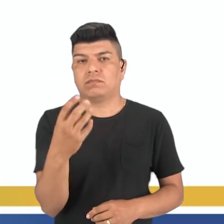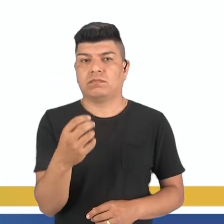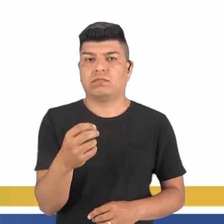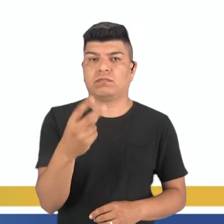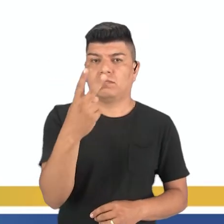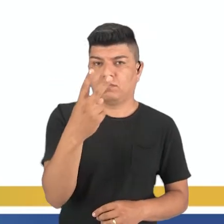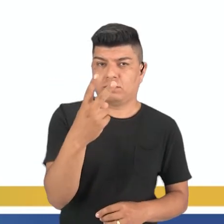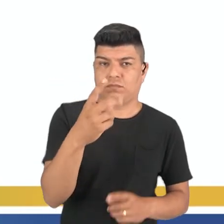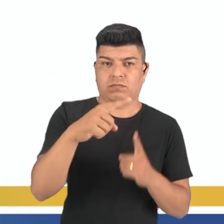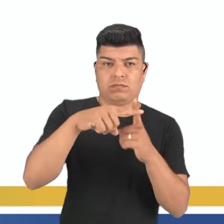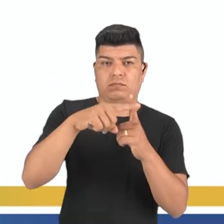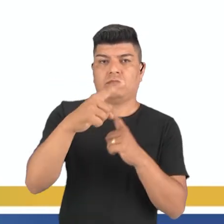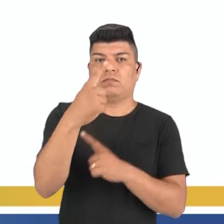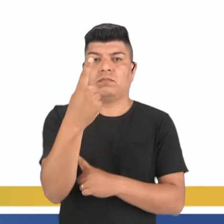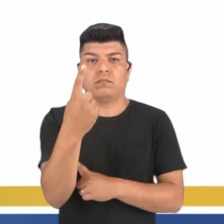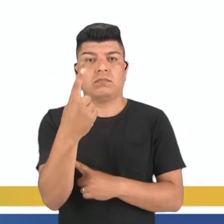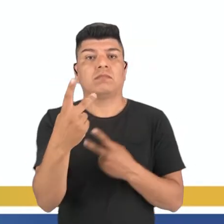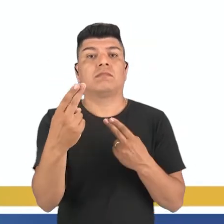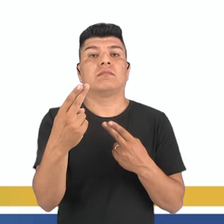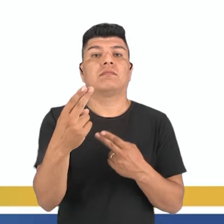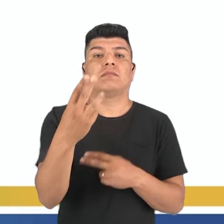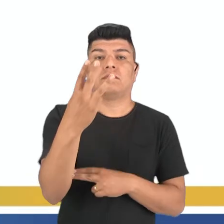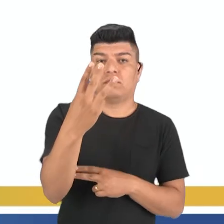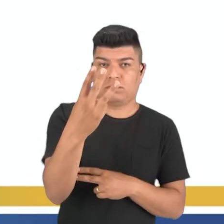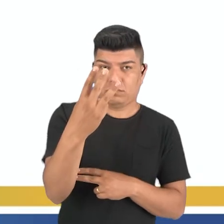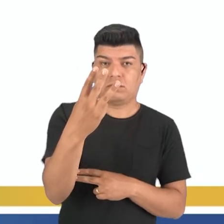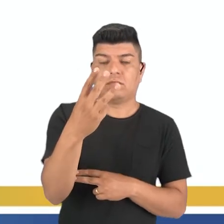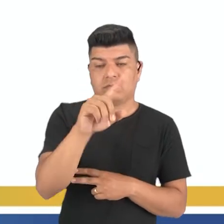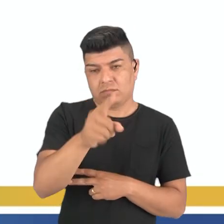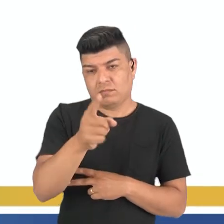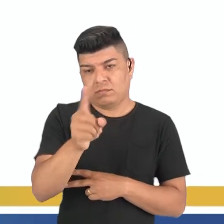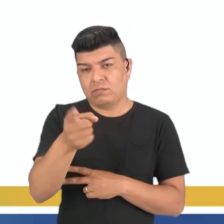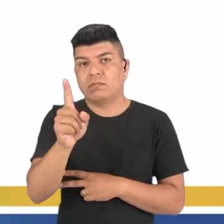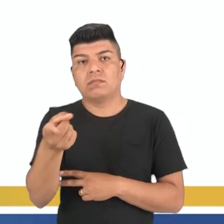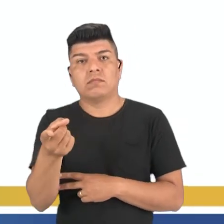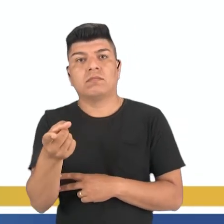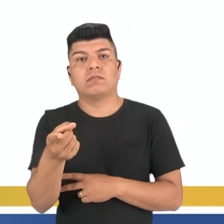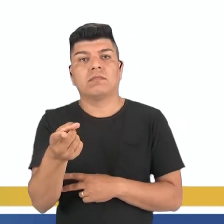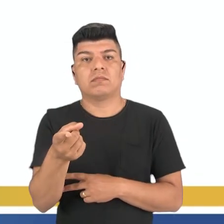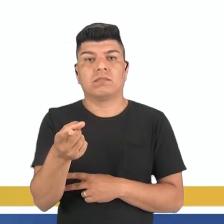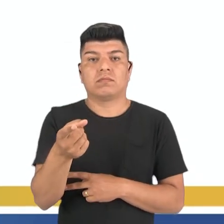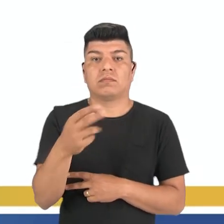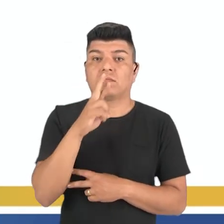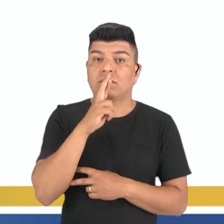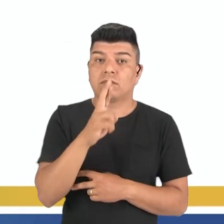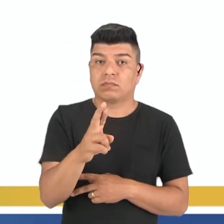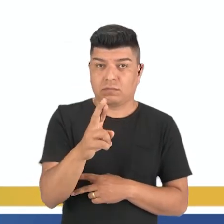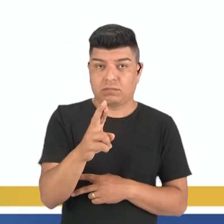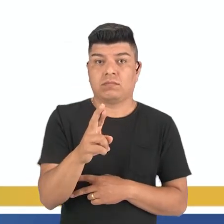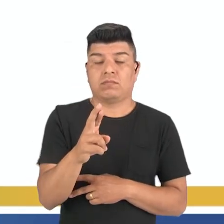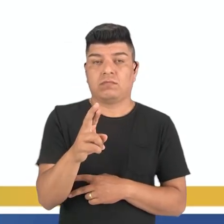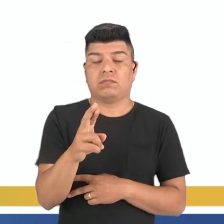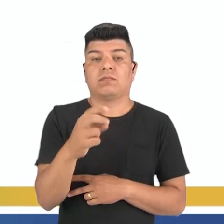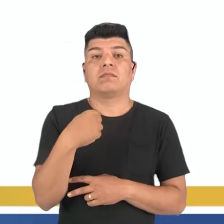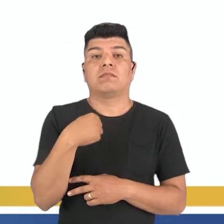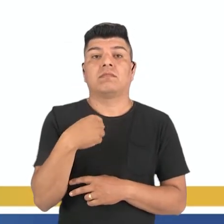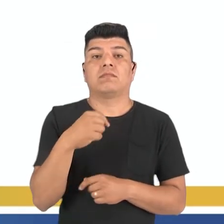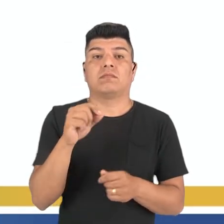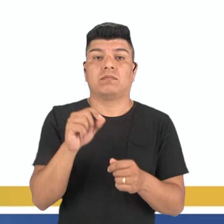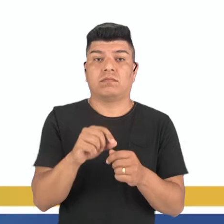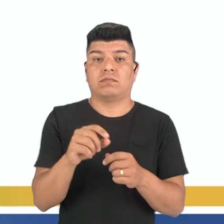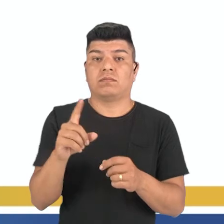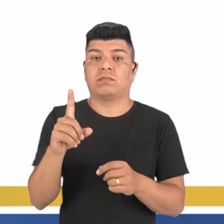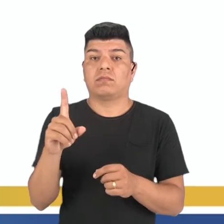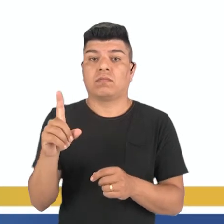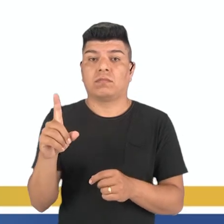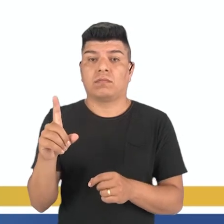Duas casas mais uma casa decimal vai dar 3 casas decimais. Então, lá na nossa resposta, pessoal, nós vamos andar